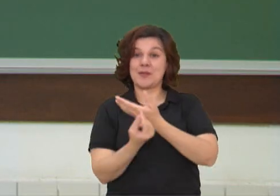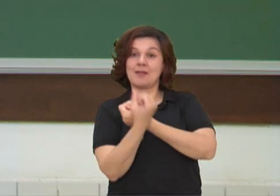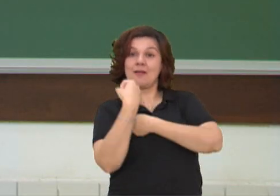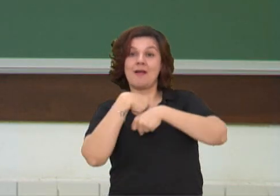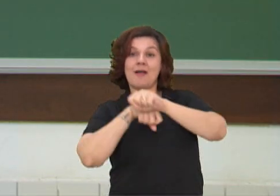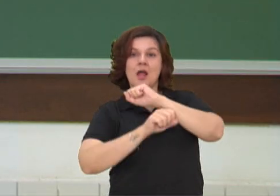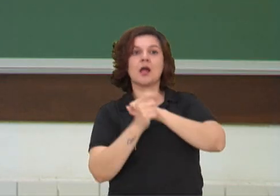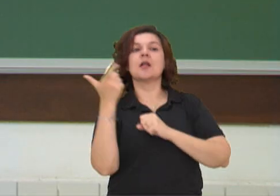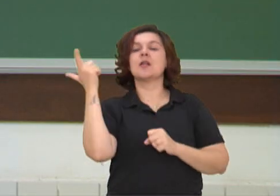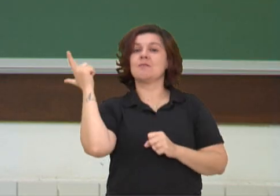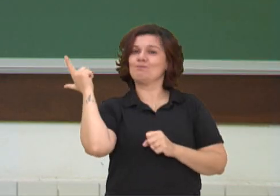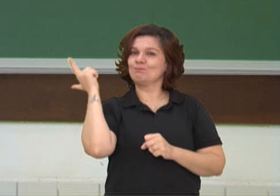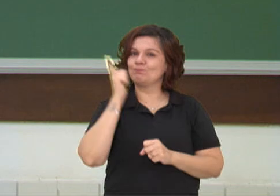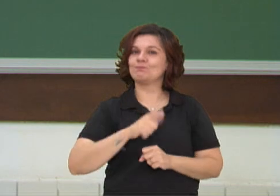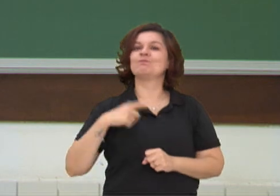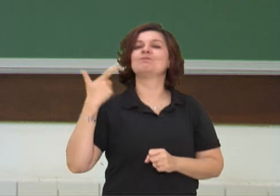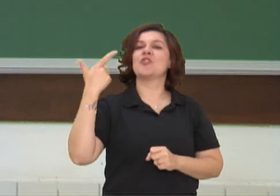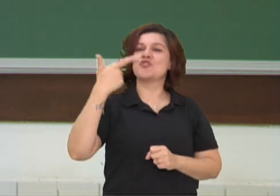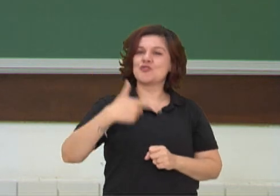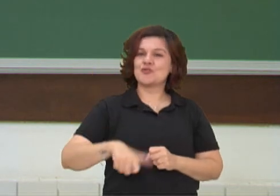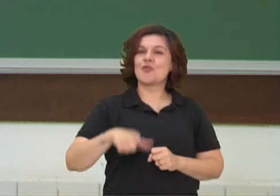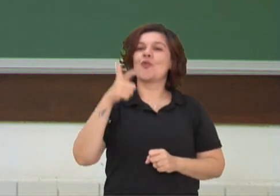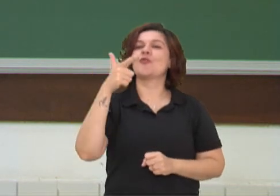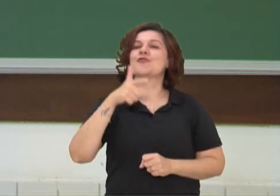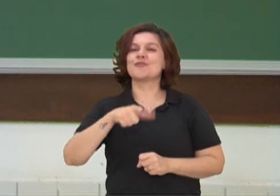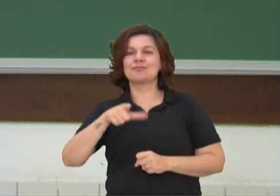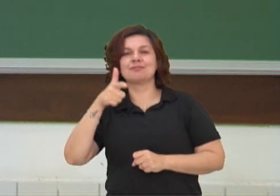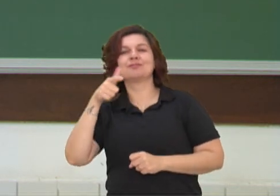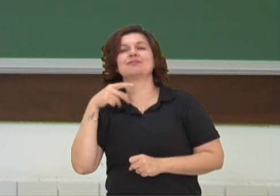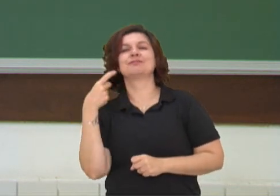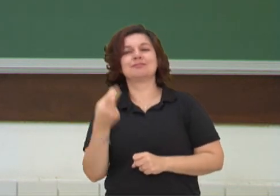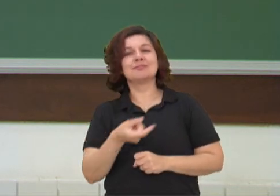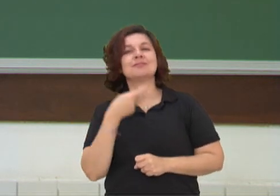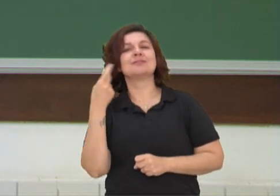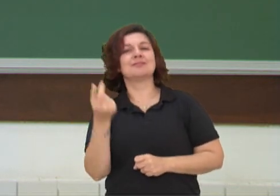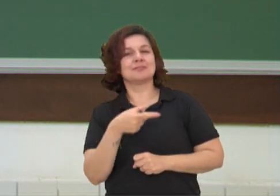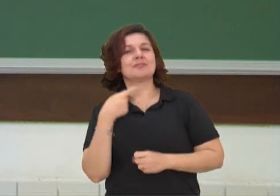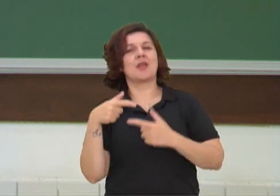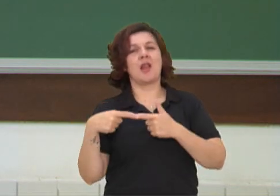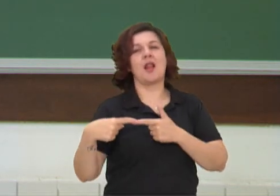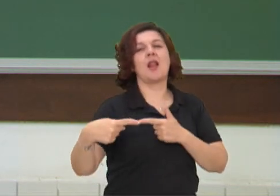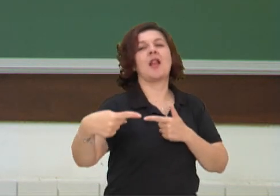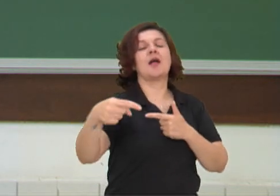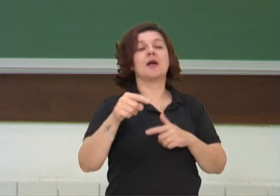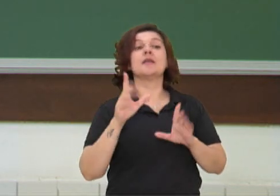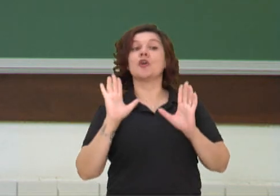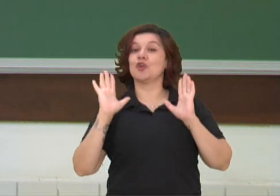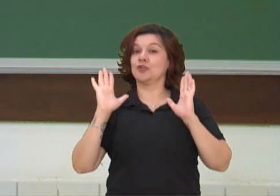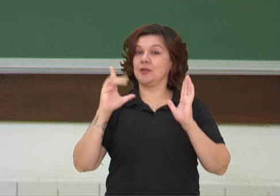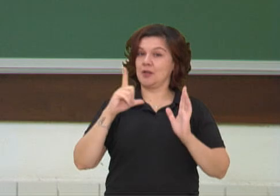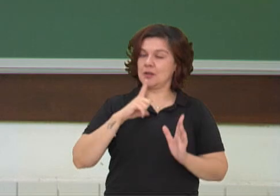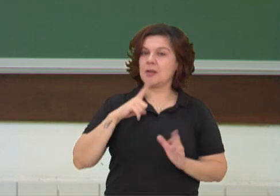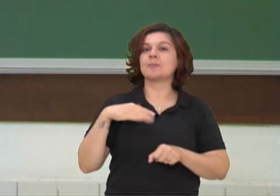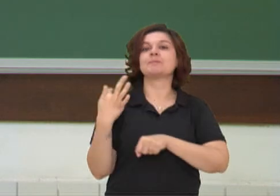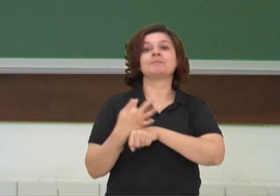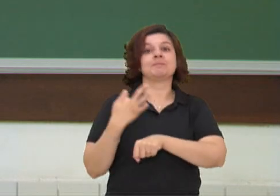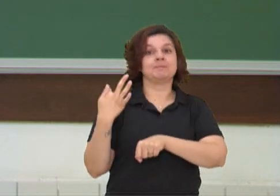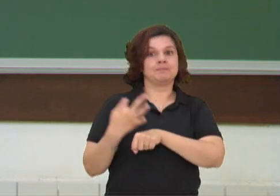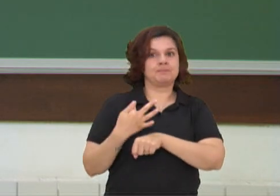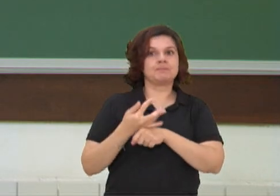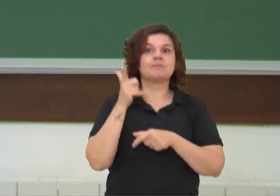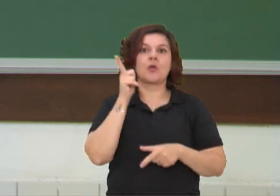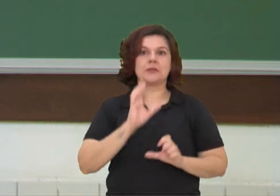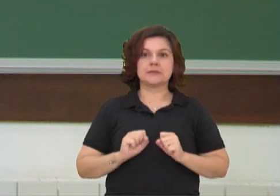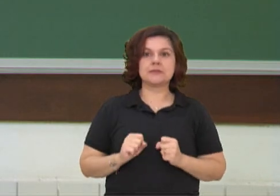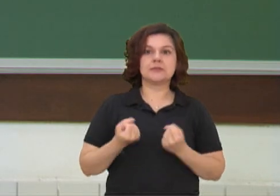também que ele aguenta ficar e fazer várias vezes ali, o movimento por um longo período de tempo. Então ele é uma pessoa que tem bastante resistência,